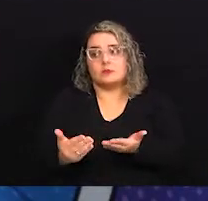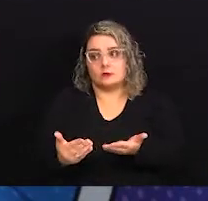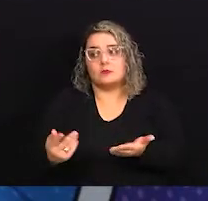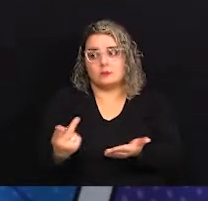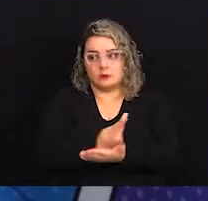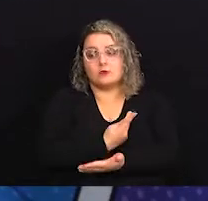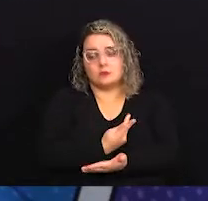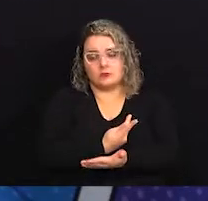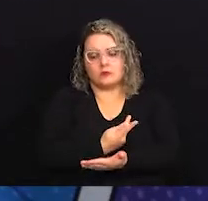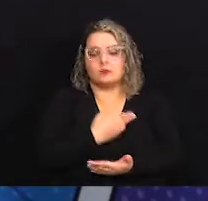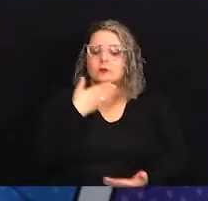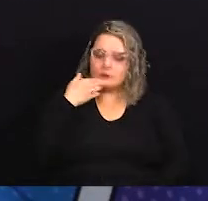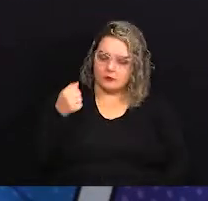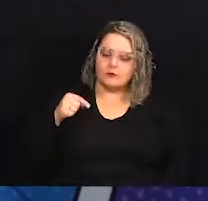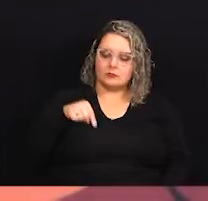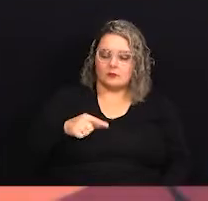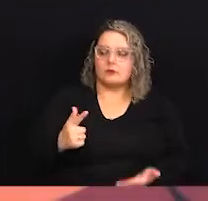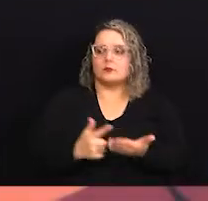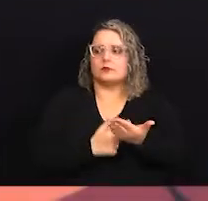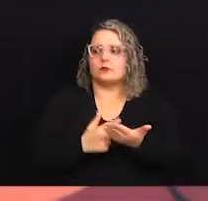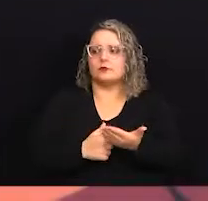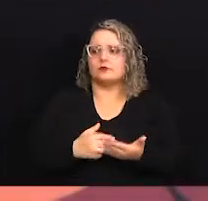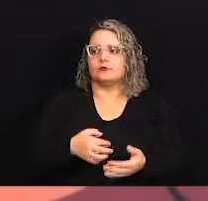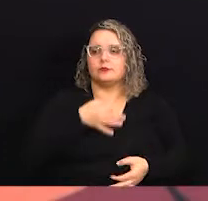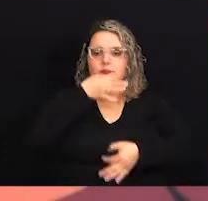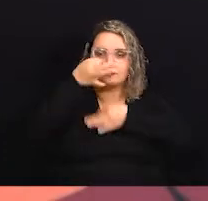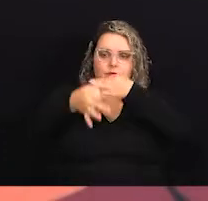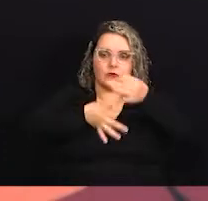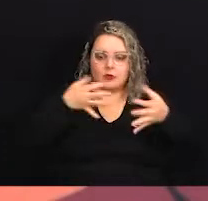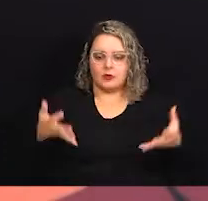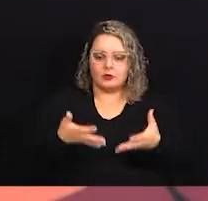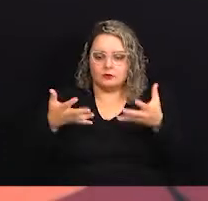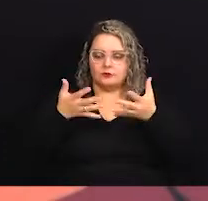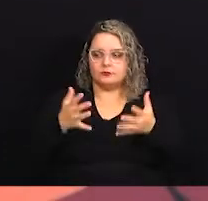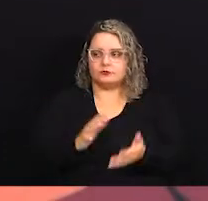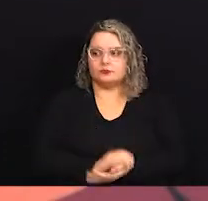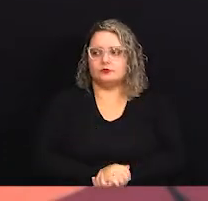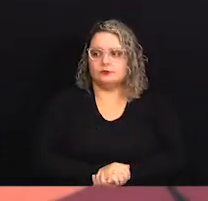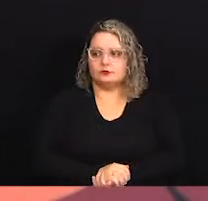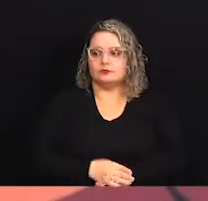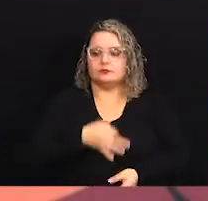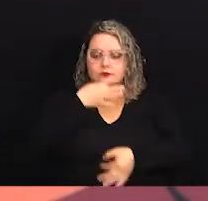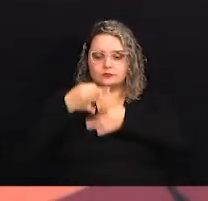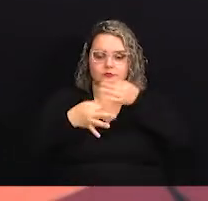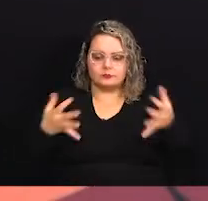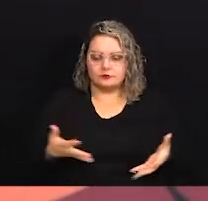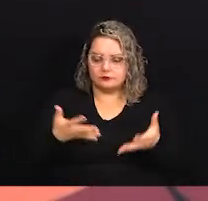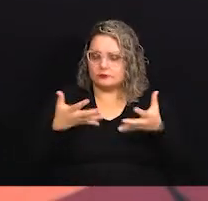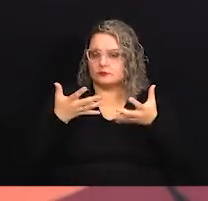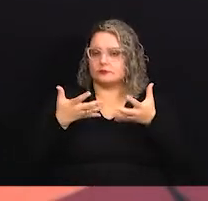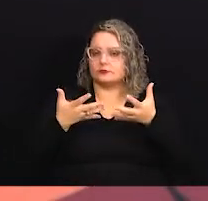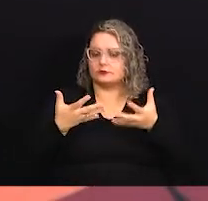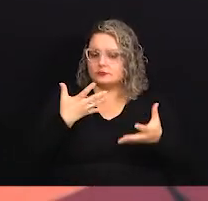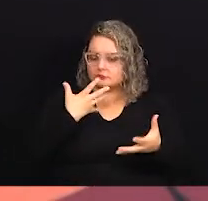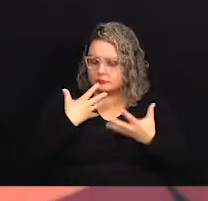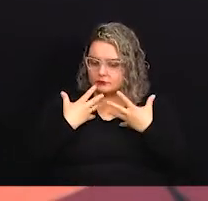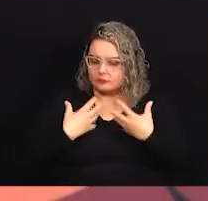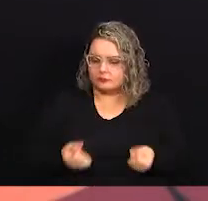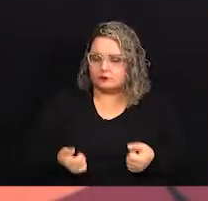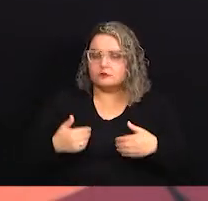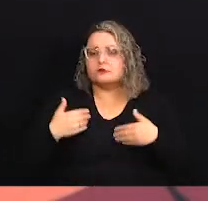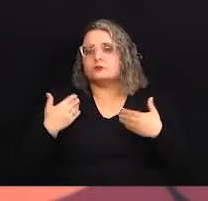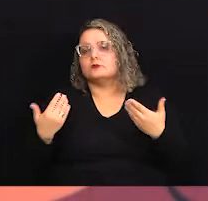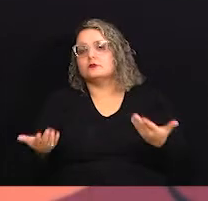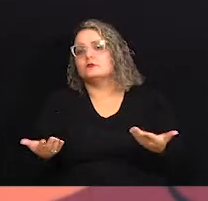e ficou bem melhor nesse livro. Críticas, né? as críticas que você recebeu,